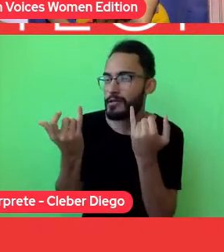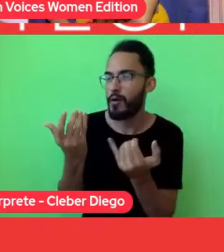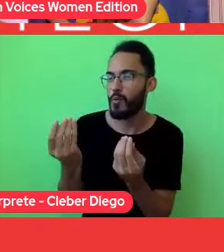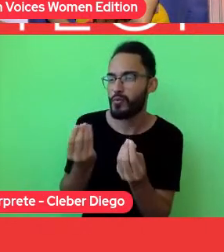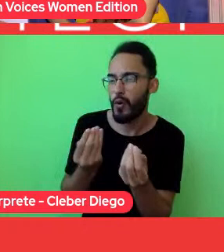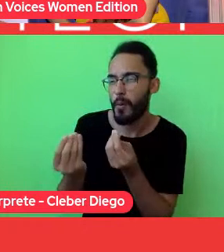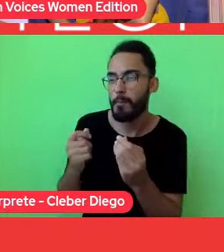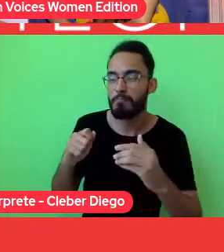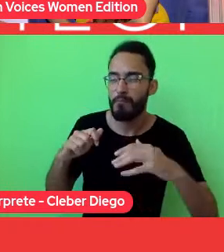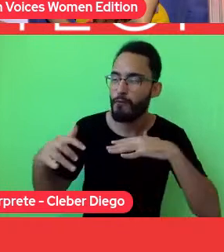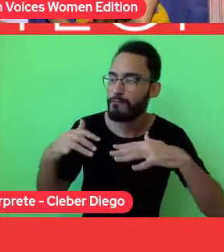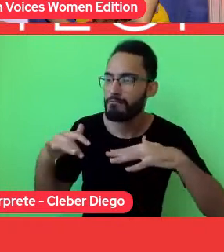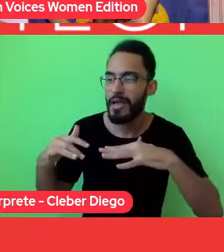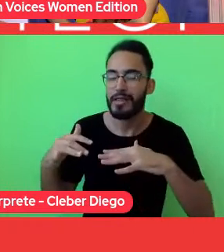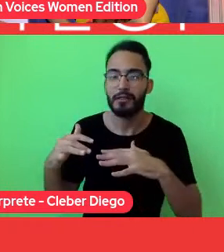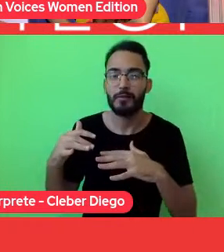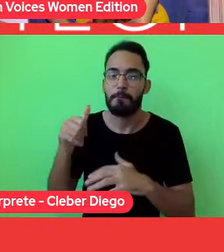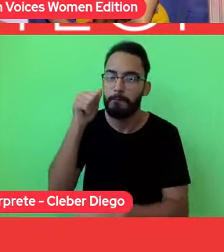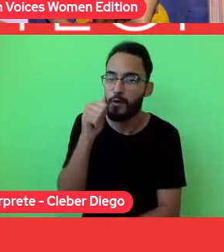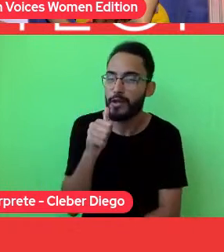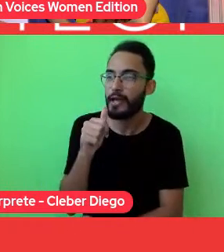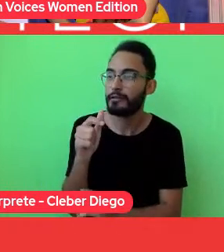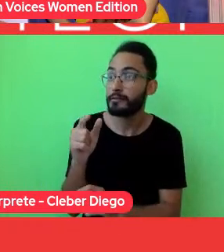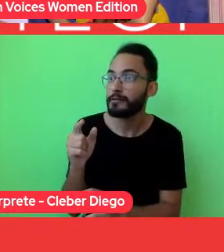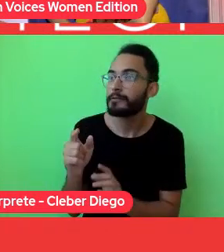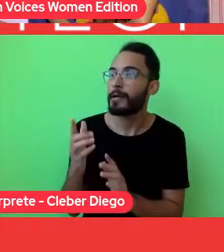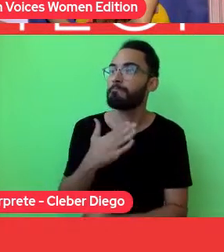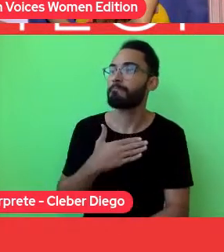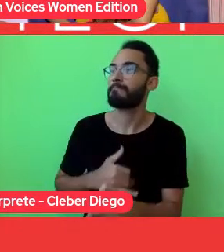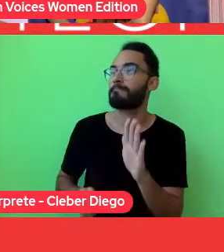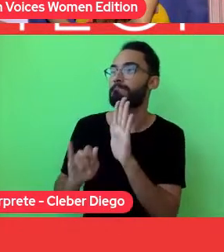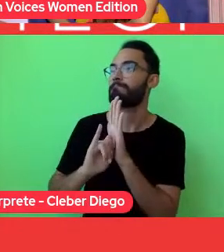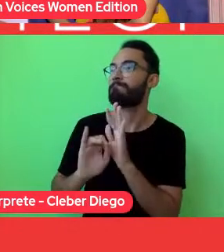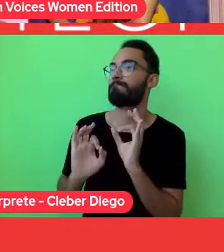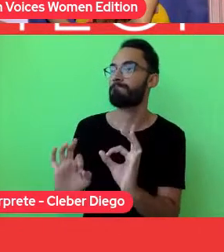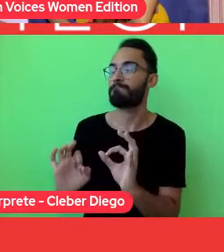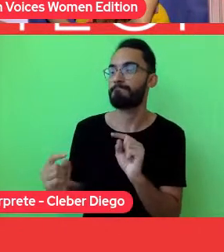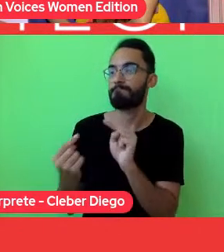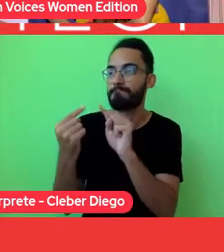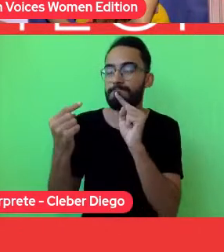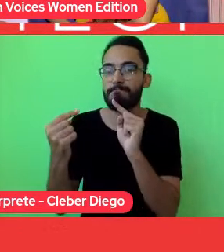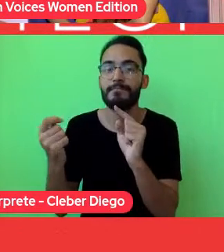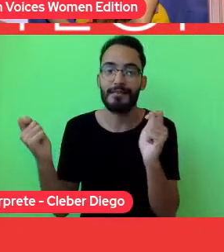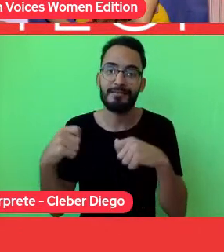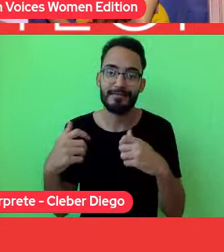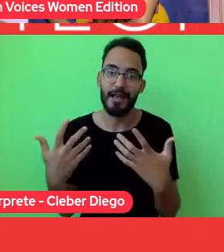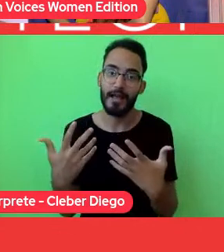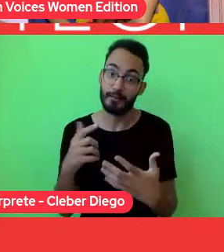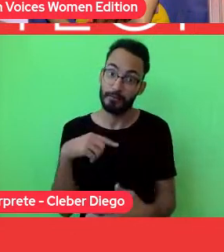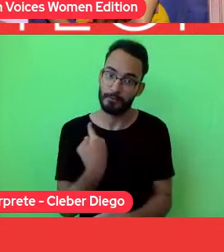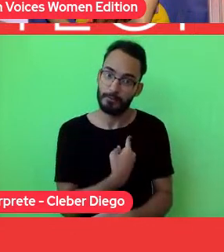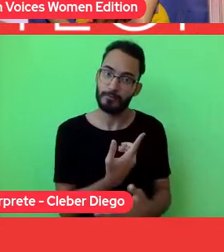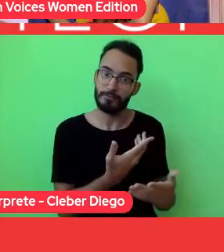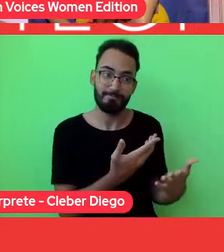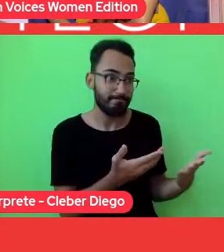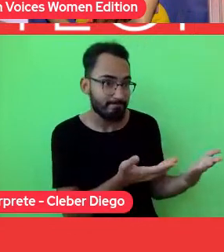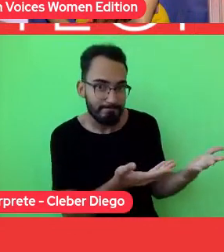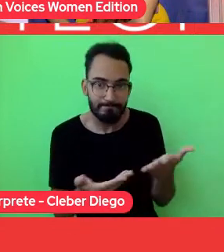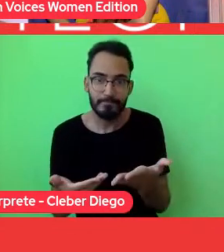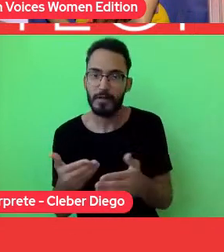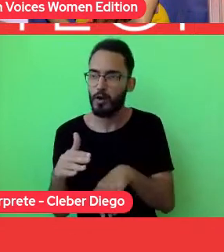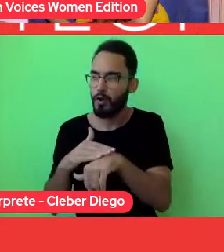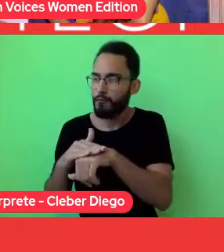movimento de mais mulheres se identificando nessa trilha. Então, foram duas ações que a gente começou a fazer, de trazer muito talk, conteúdo e